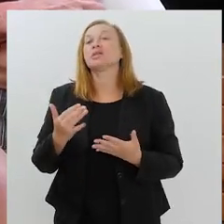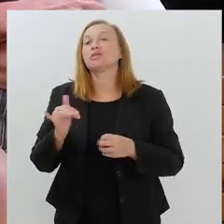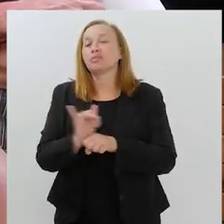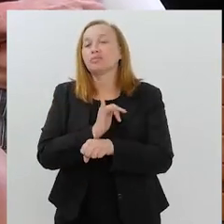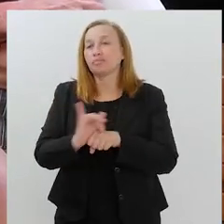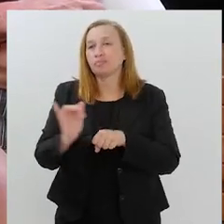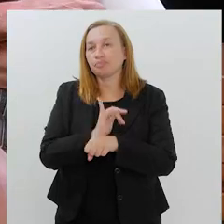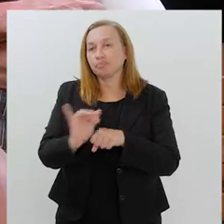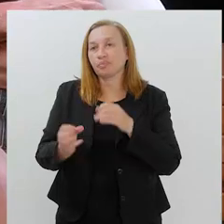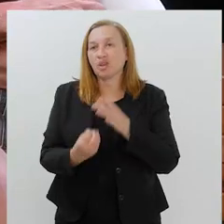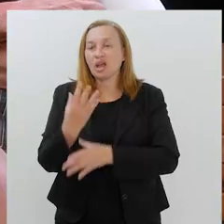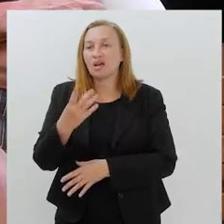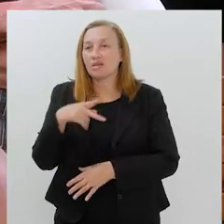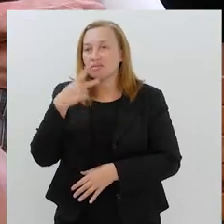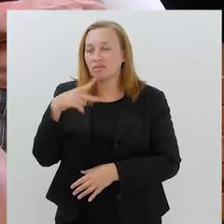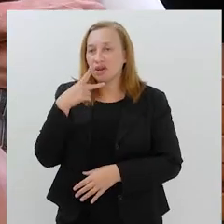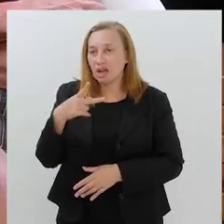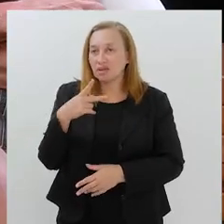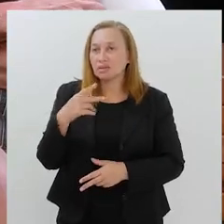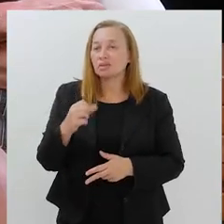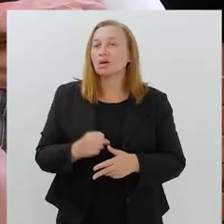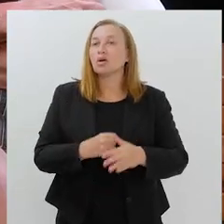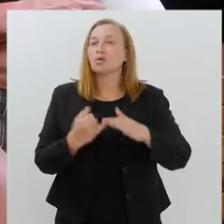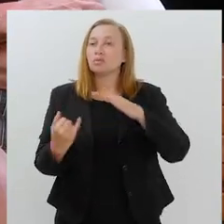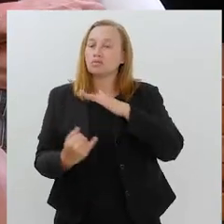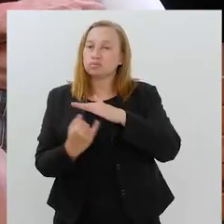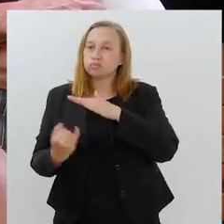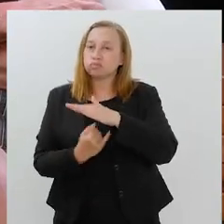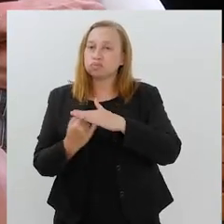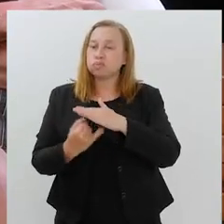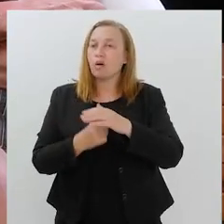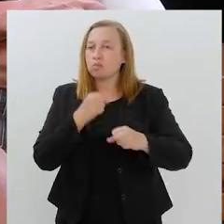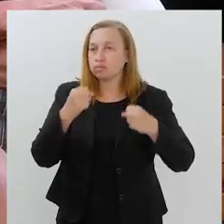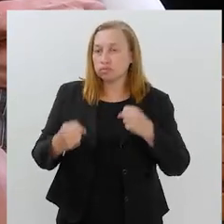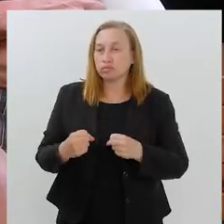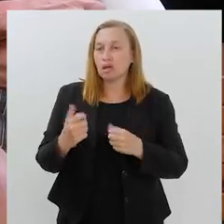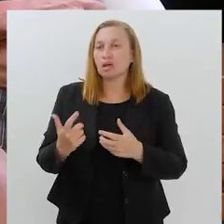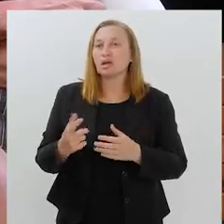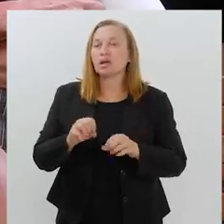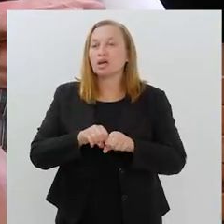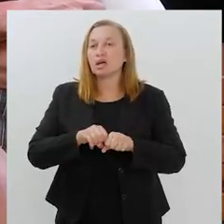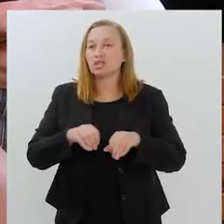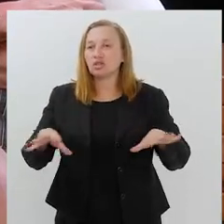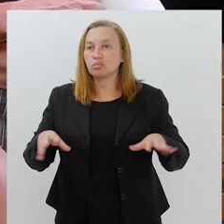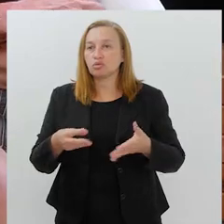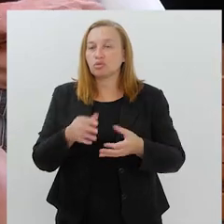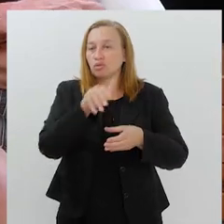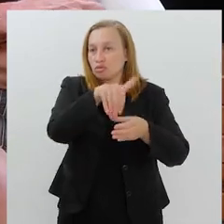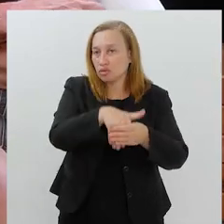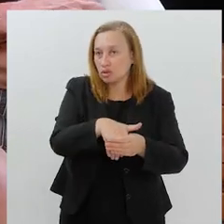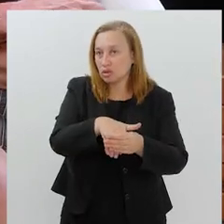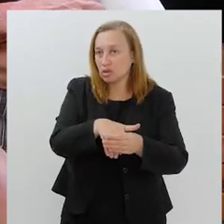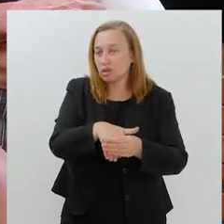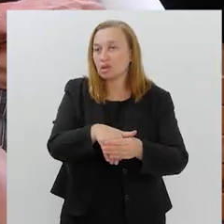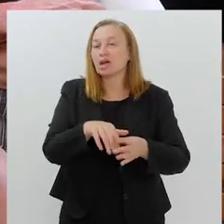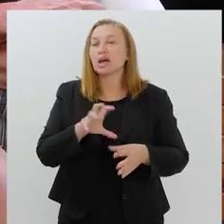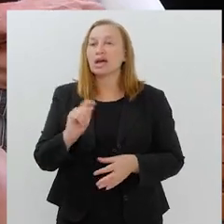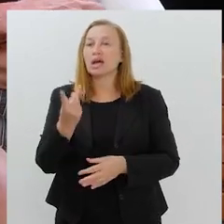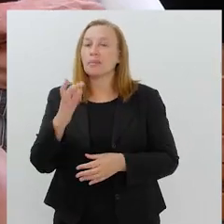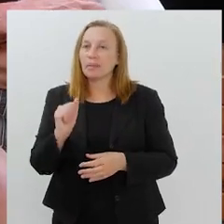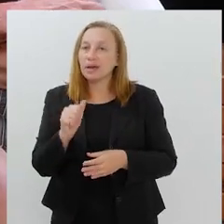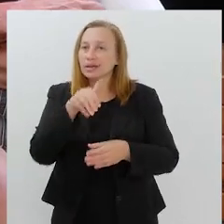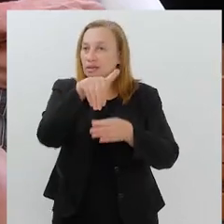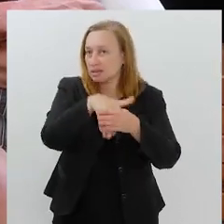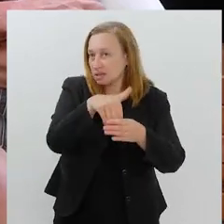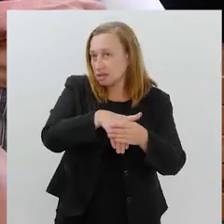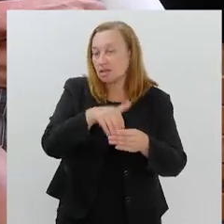além das medidas que a gente adota falando agora especialmente do Poder institucional que são a distribuição do fundo eleitoral especial para campanhas